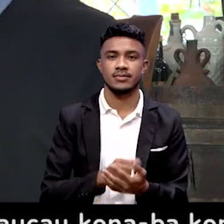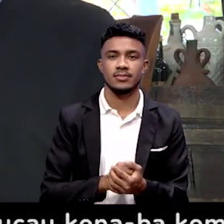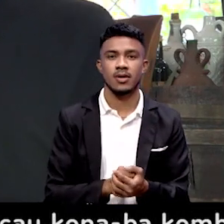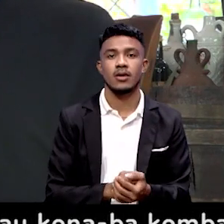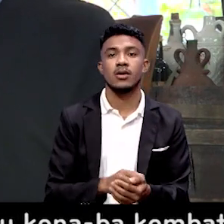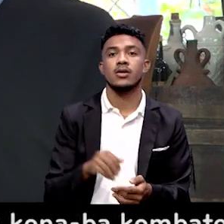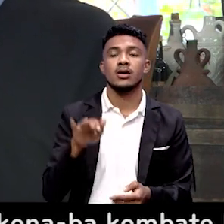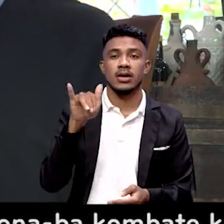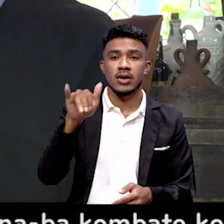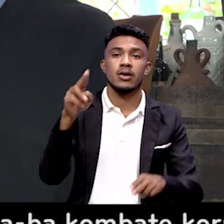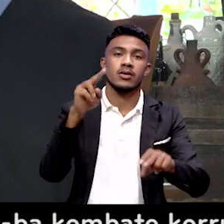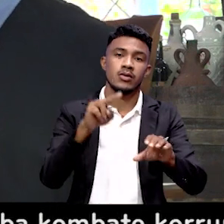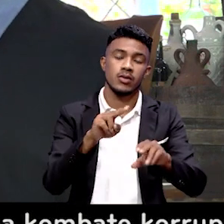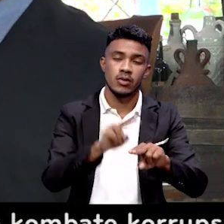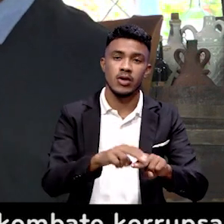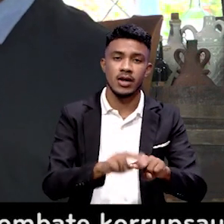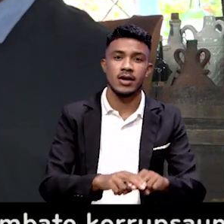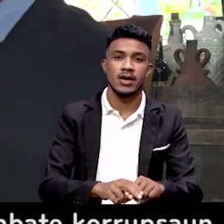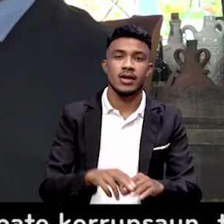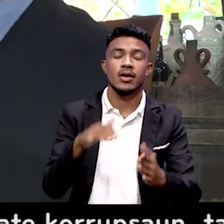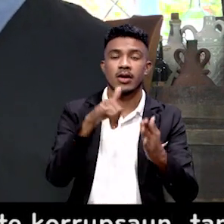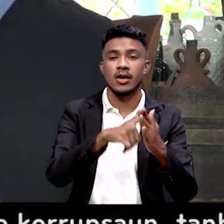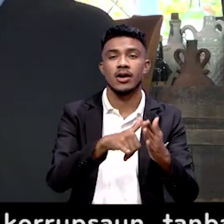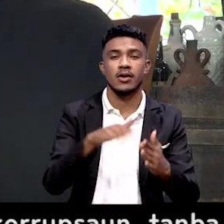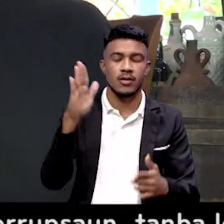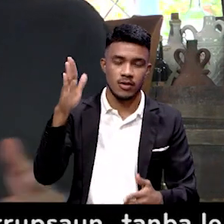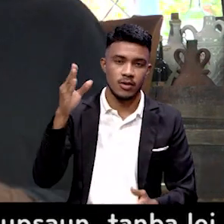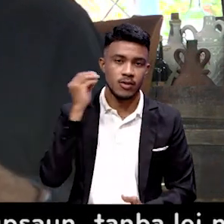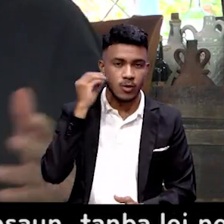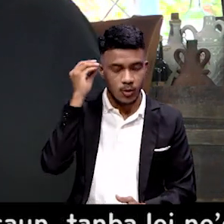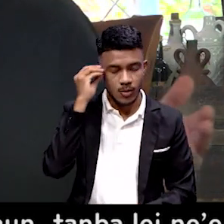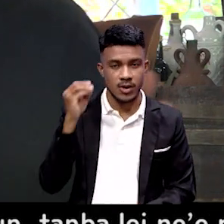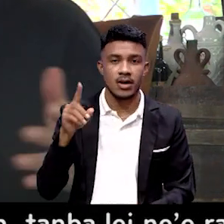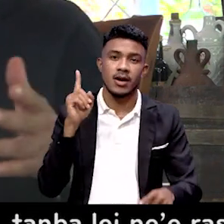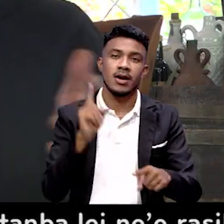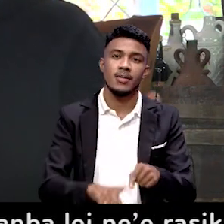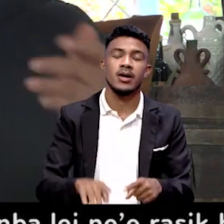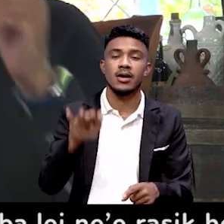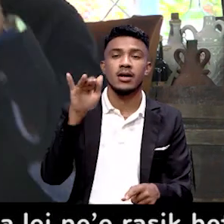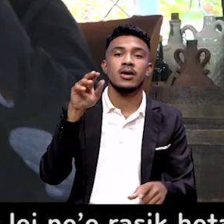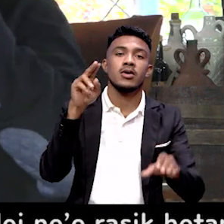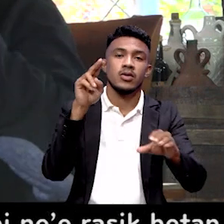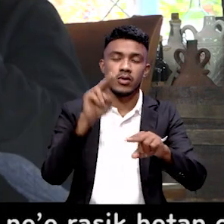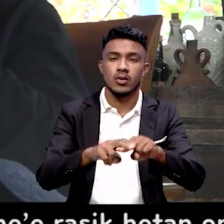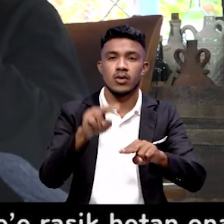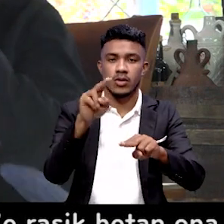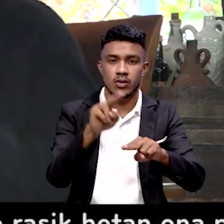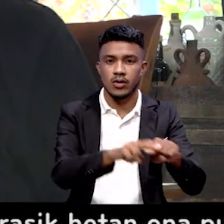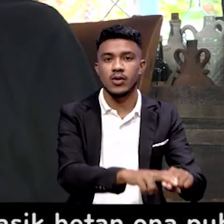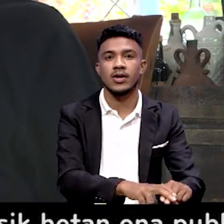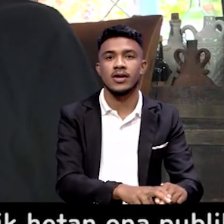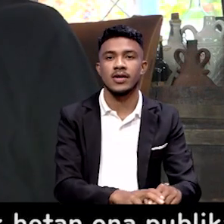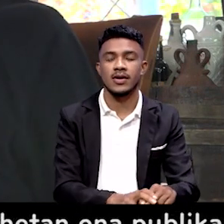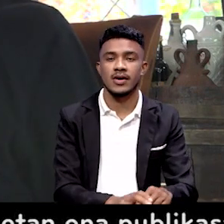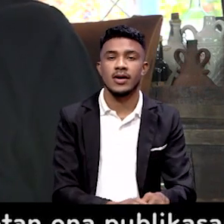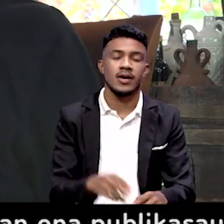turi eita de uma lara, a família, e a varanda, la vele turi a cena malu, e da cara calora